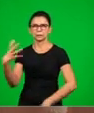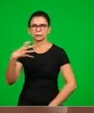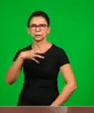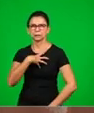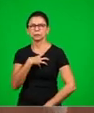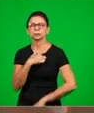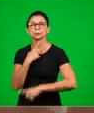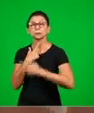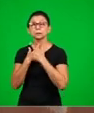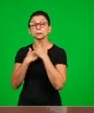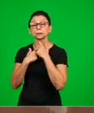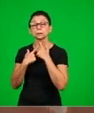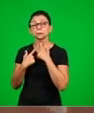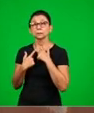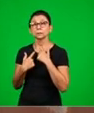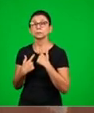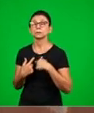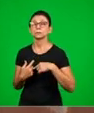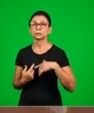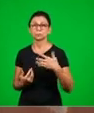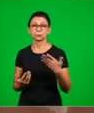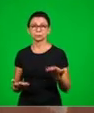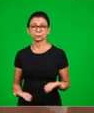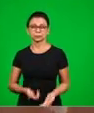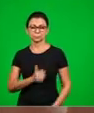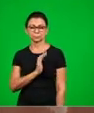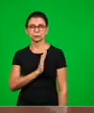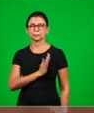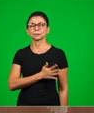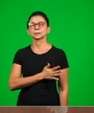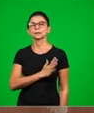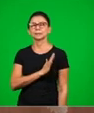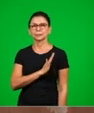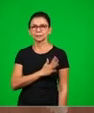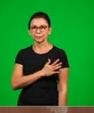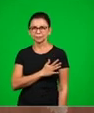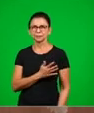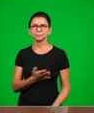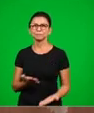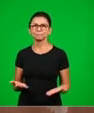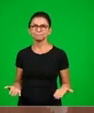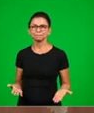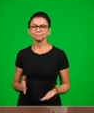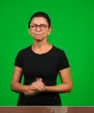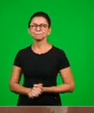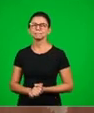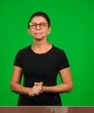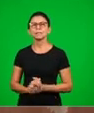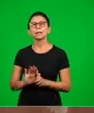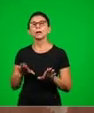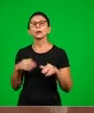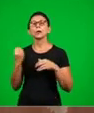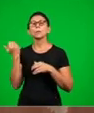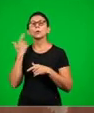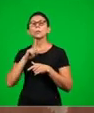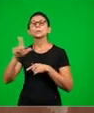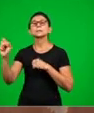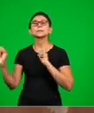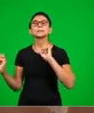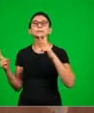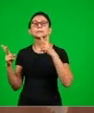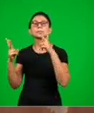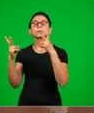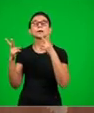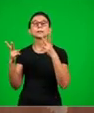do coração. É isso que faz a vitória da vitória. É você saber o que é